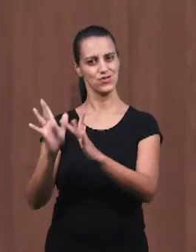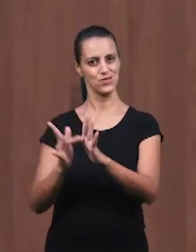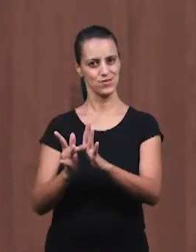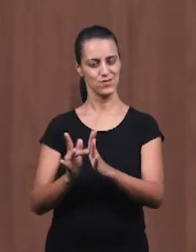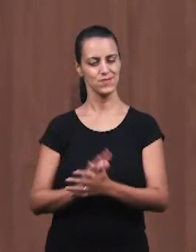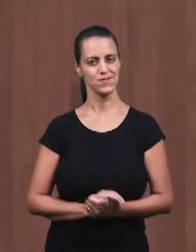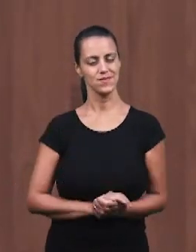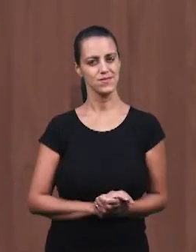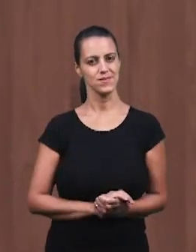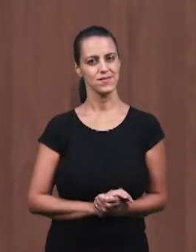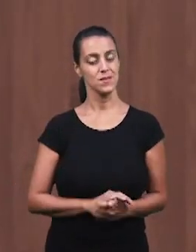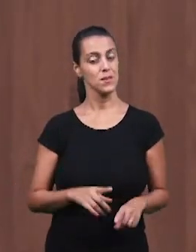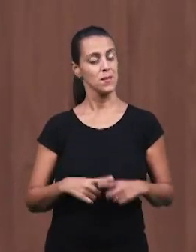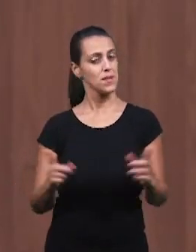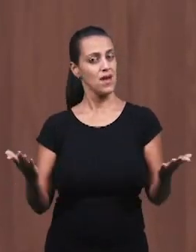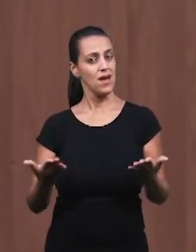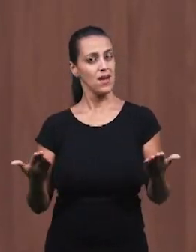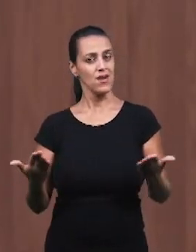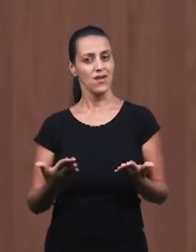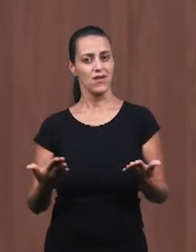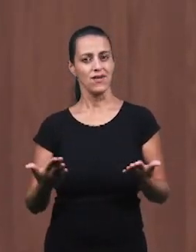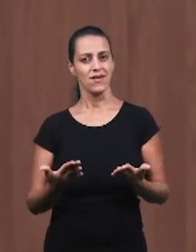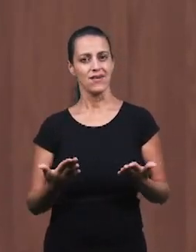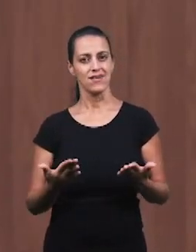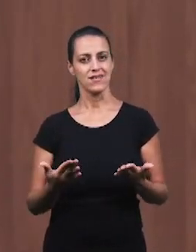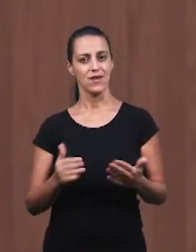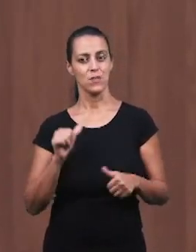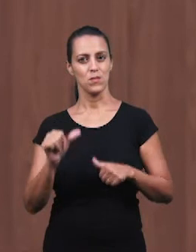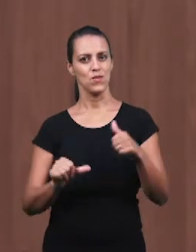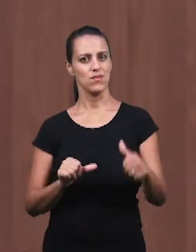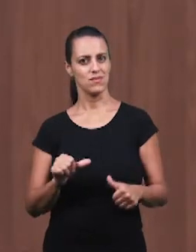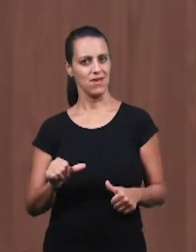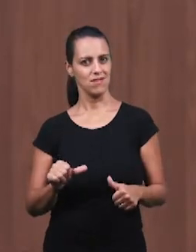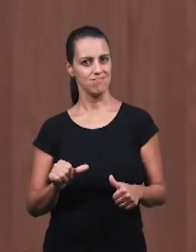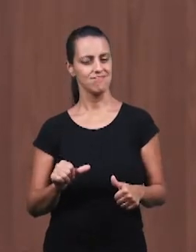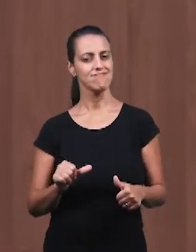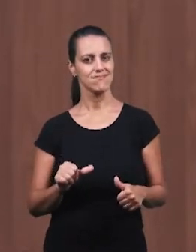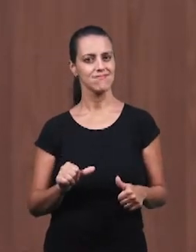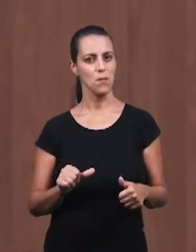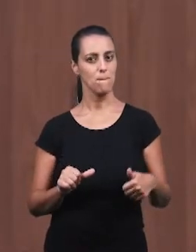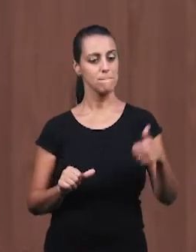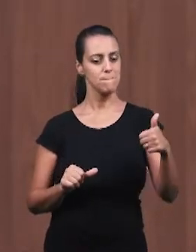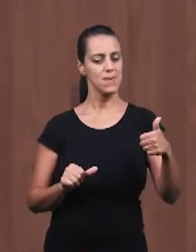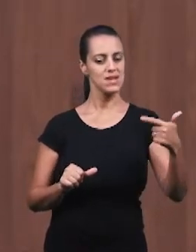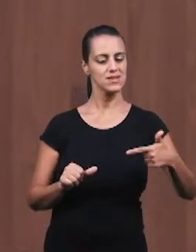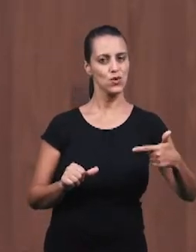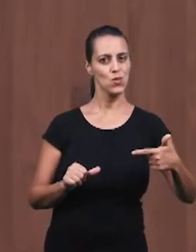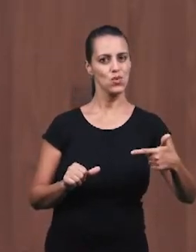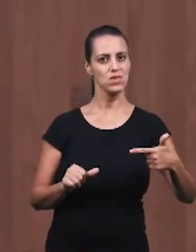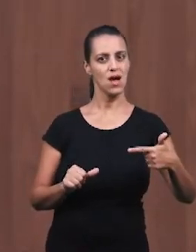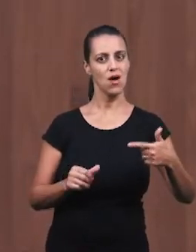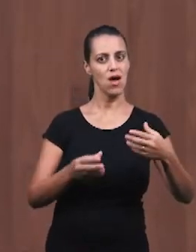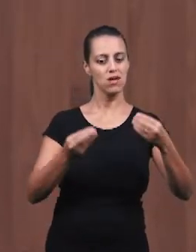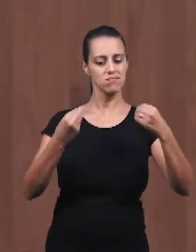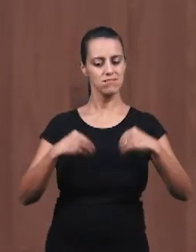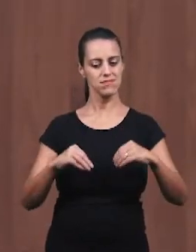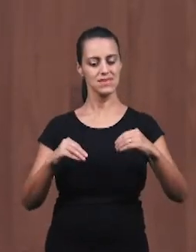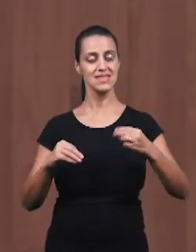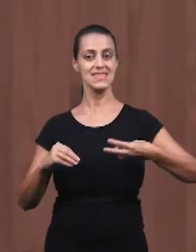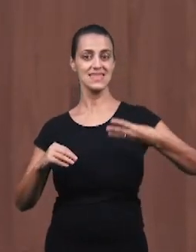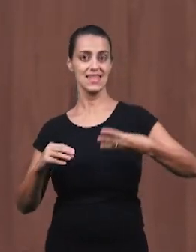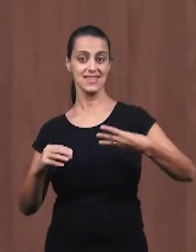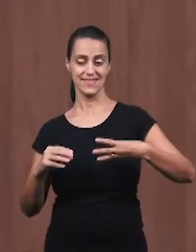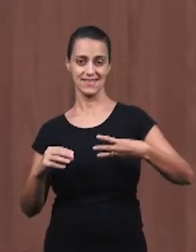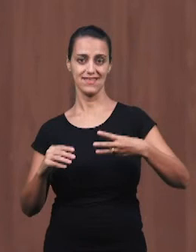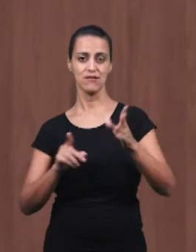Jesus com Zaqueu. Mas agora nós vamos transformar as nossas primeira e segunda perguntas em uma terceira